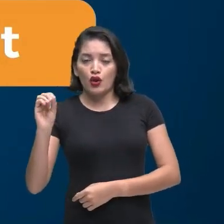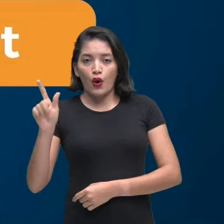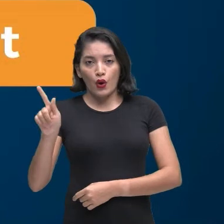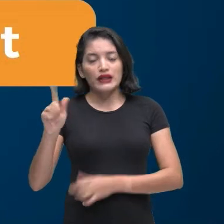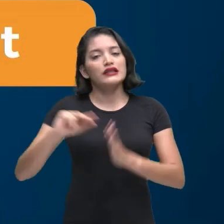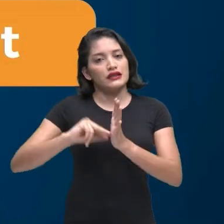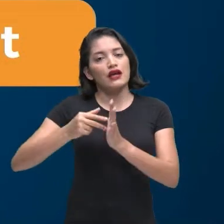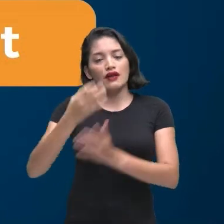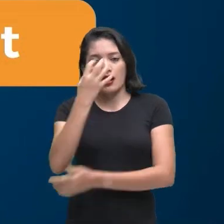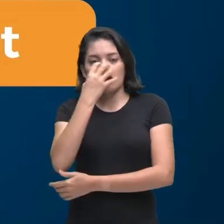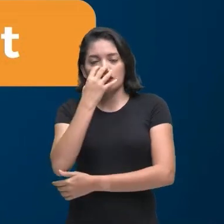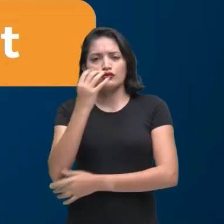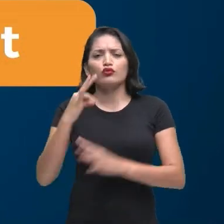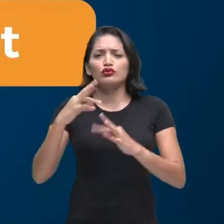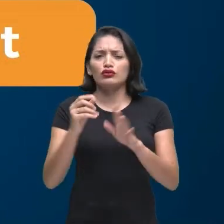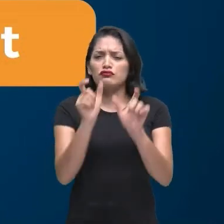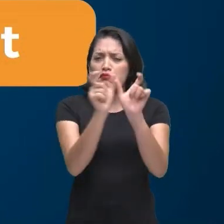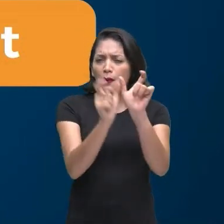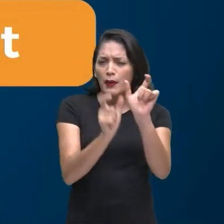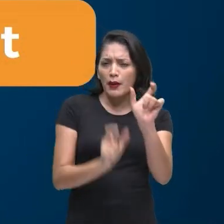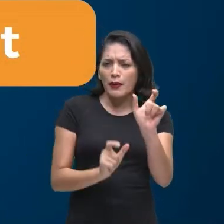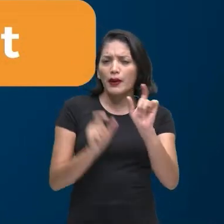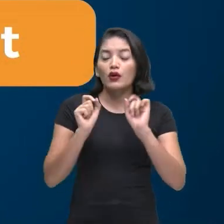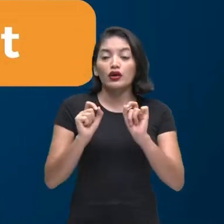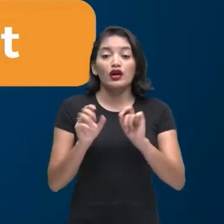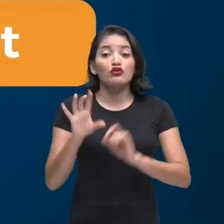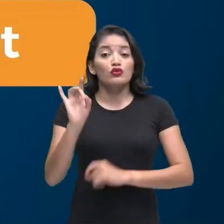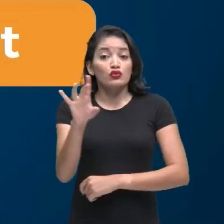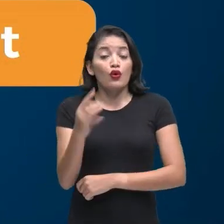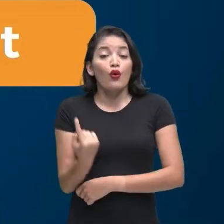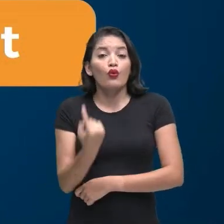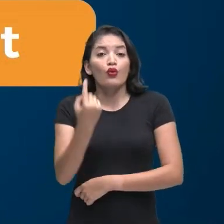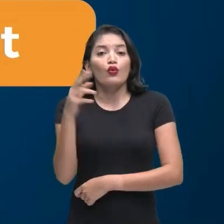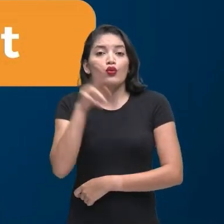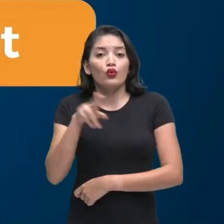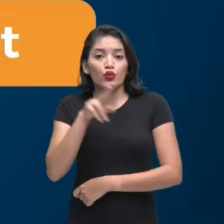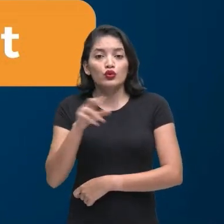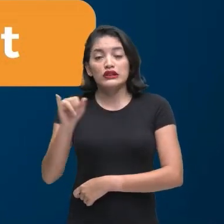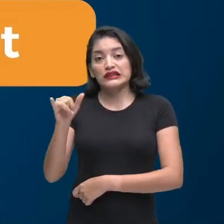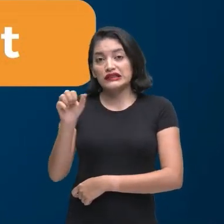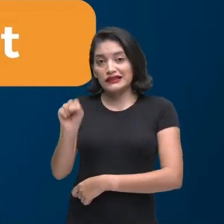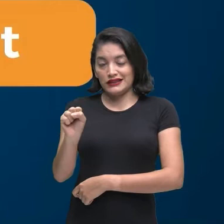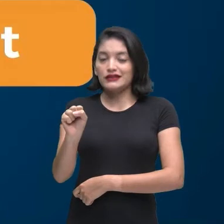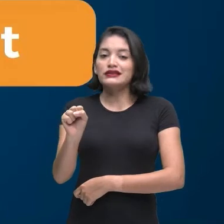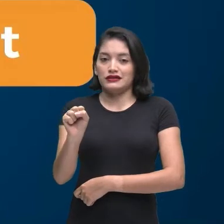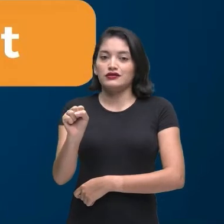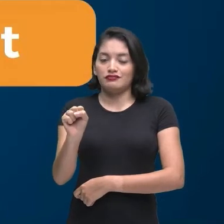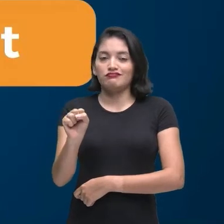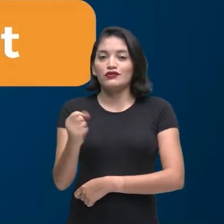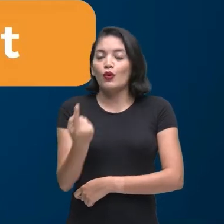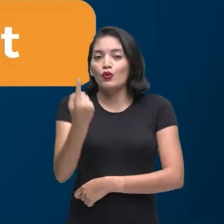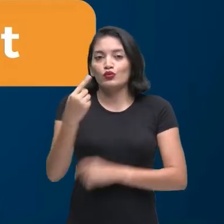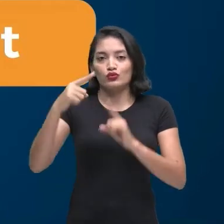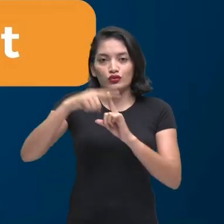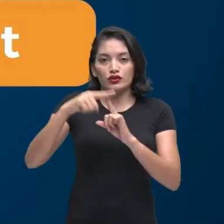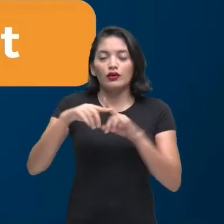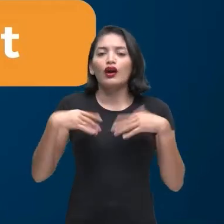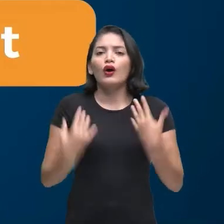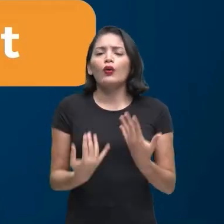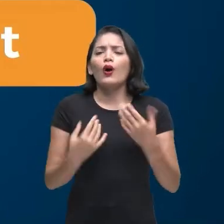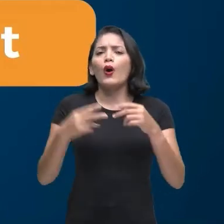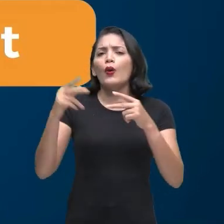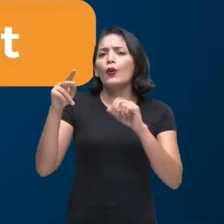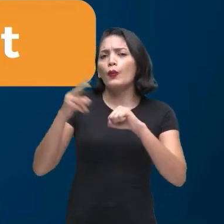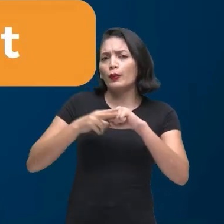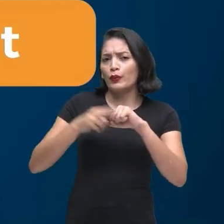tão todas essas conjugações aí foram feitas somente com forme uma forma de verbo que eu quis e quais são os pronomes